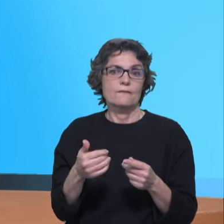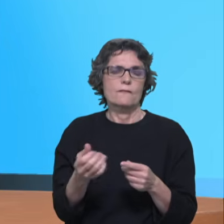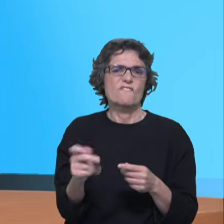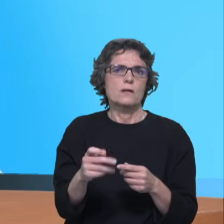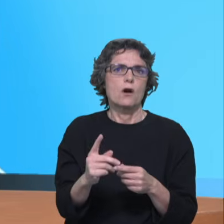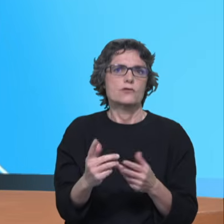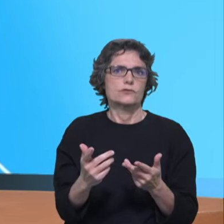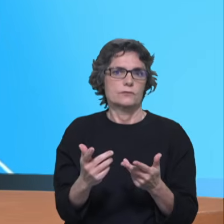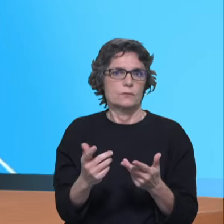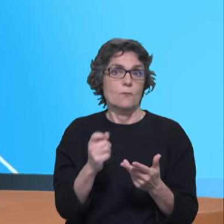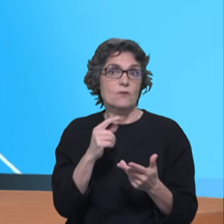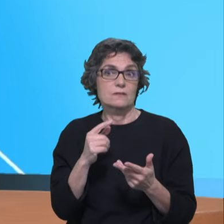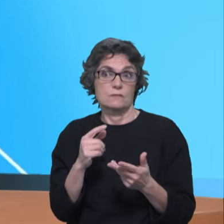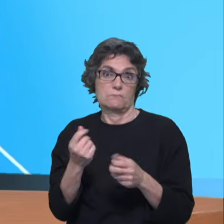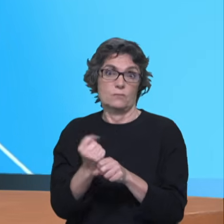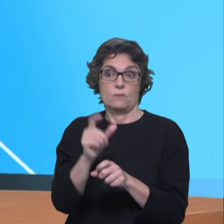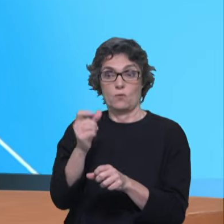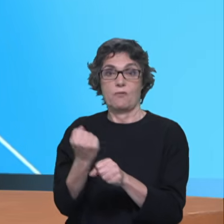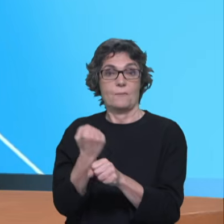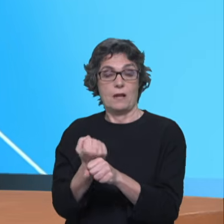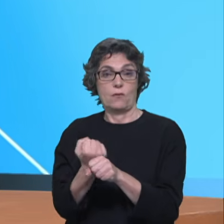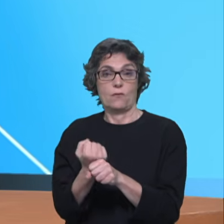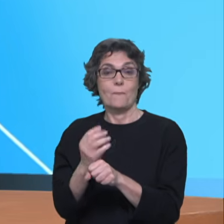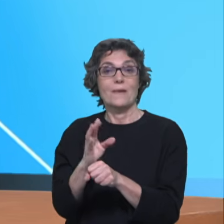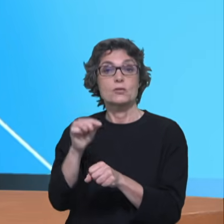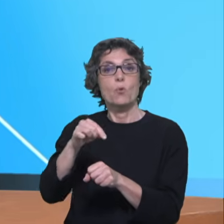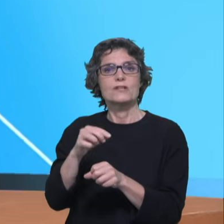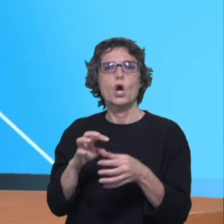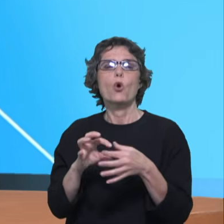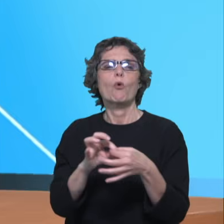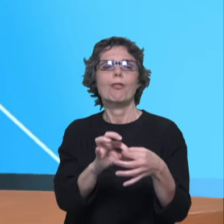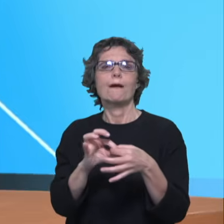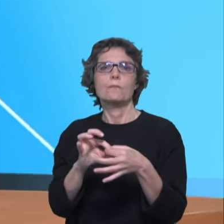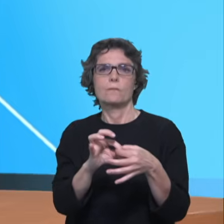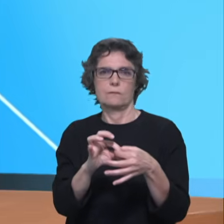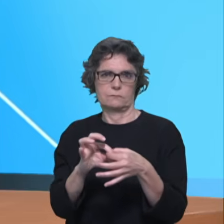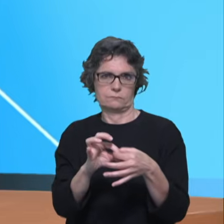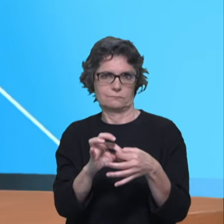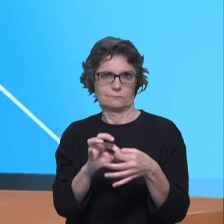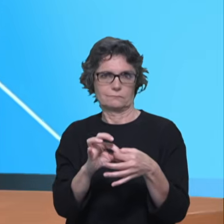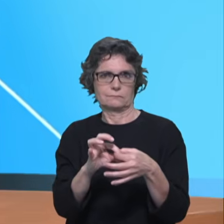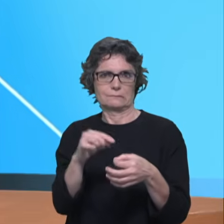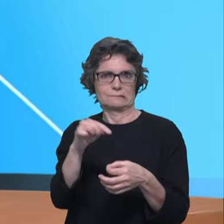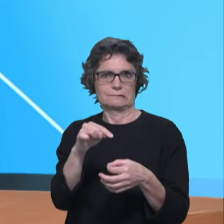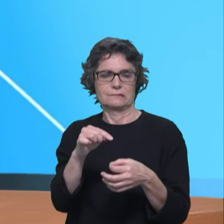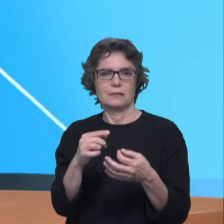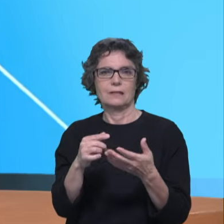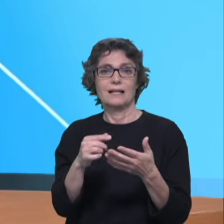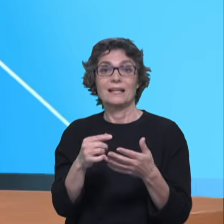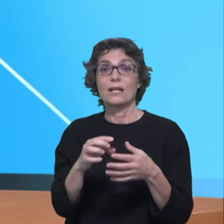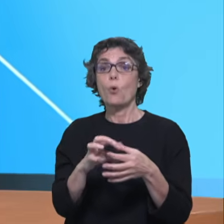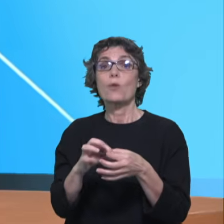trabalhador, colaborador, que hoje se diz, o colaborador é cada vez mais